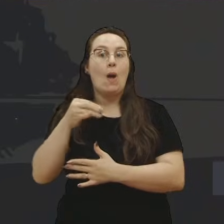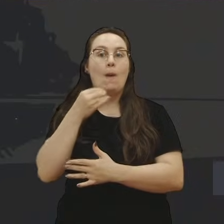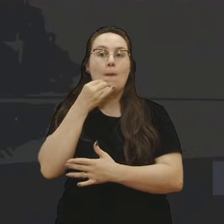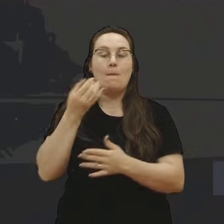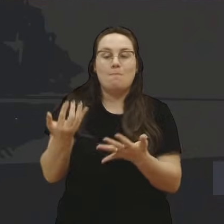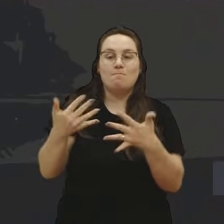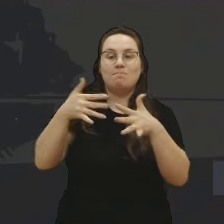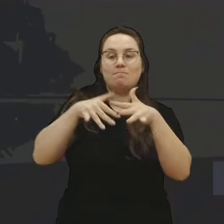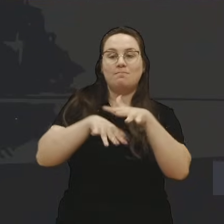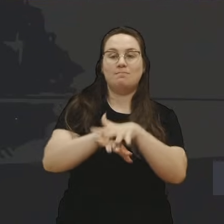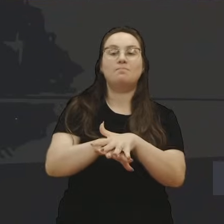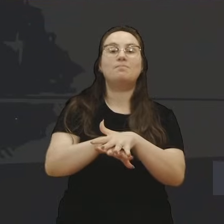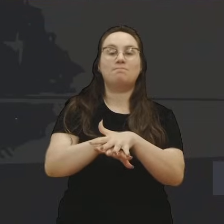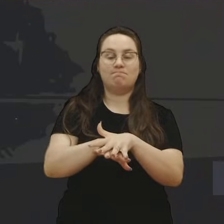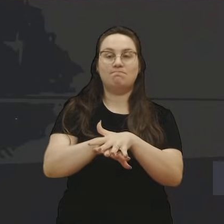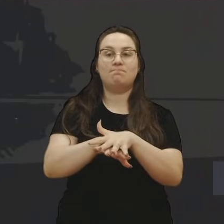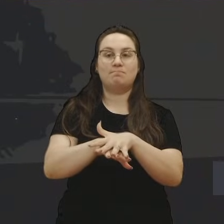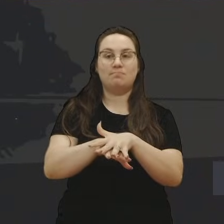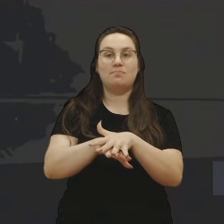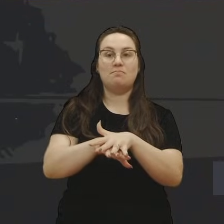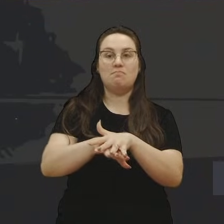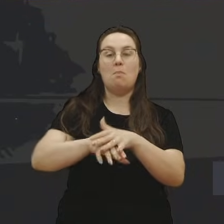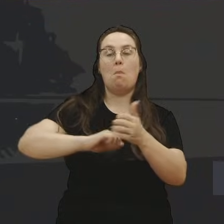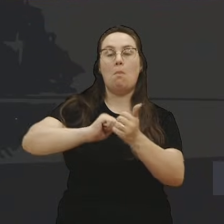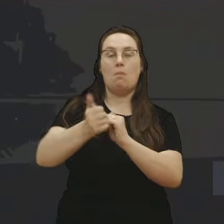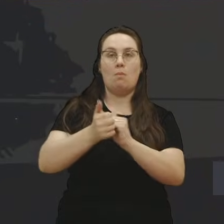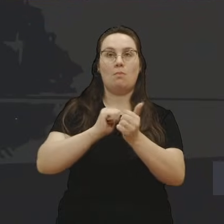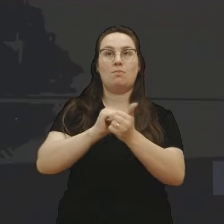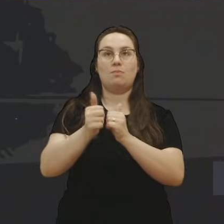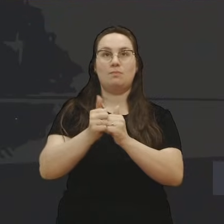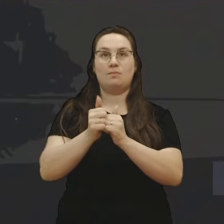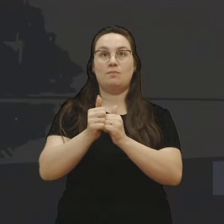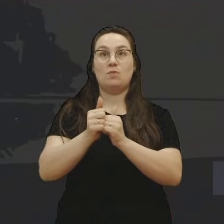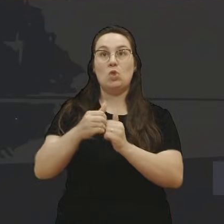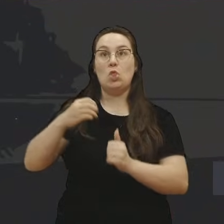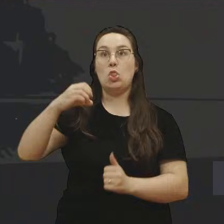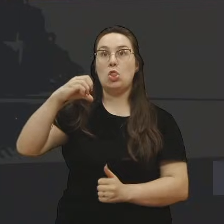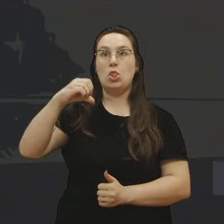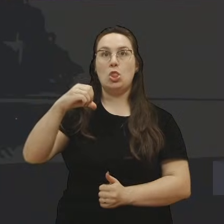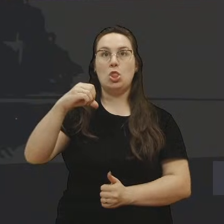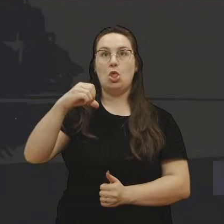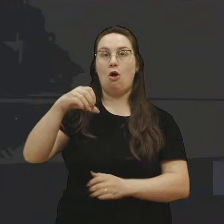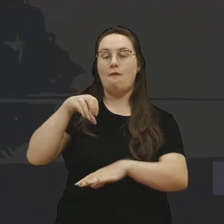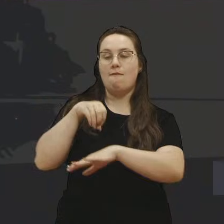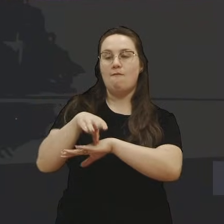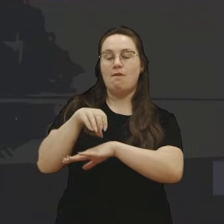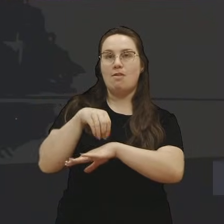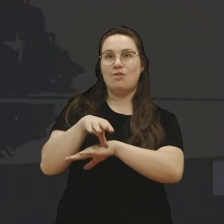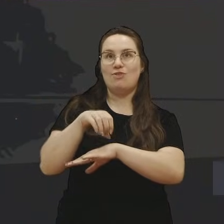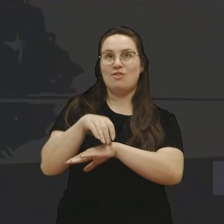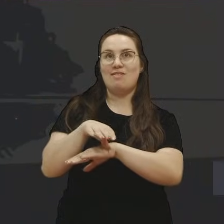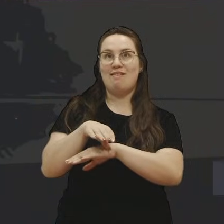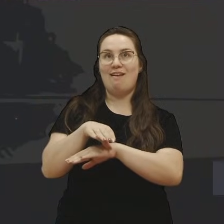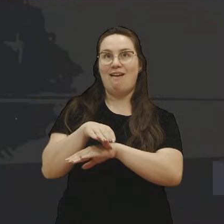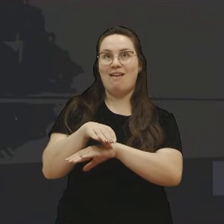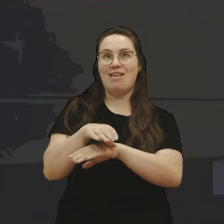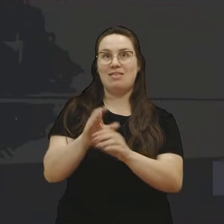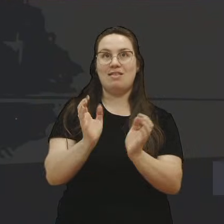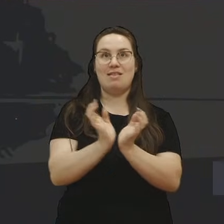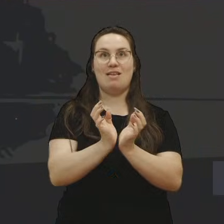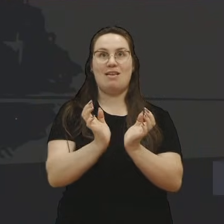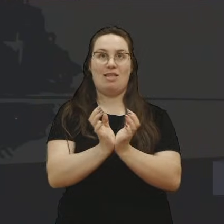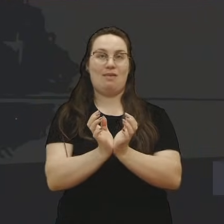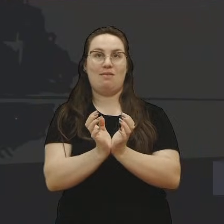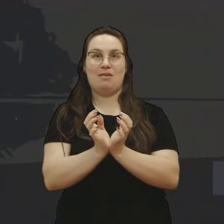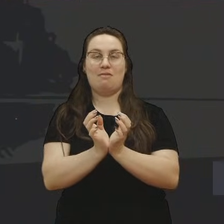inclusão social por meio do esporte. Foram 9 indicações nesta categoria.